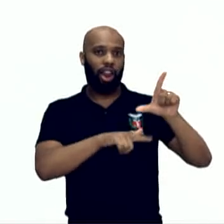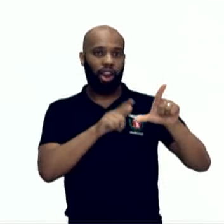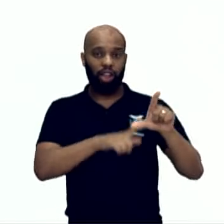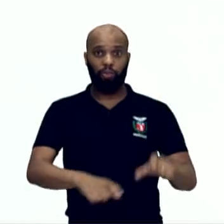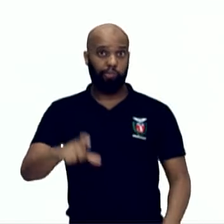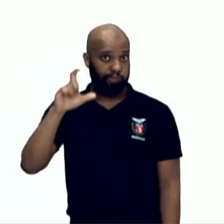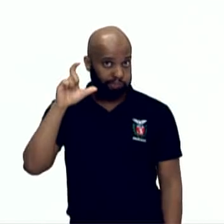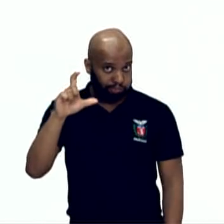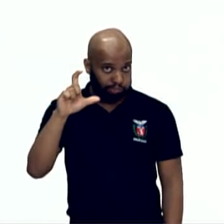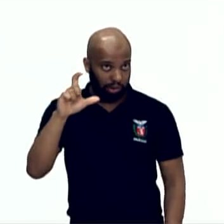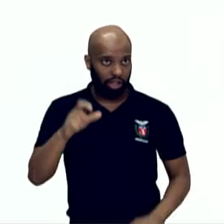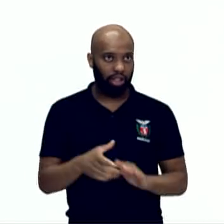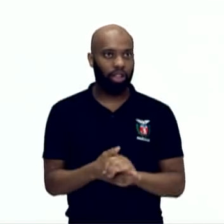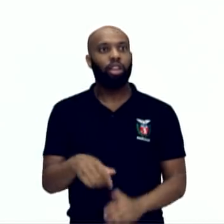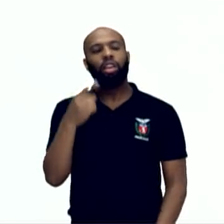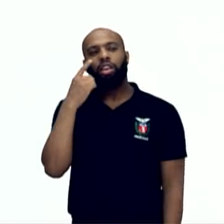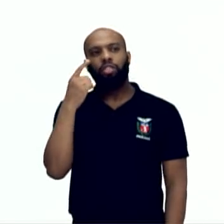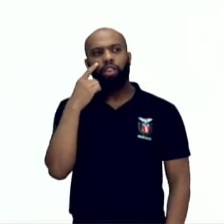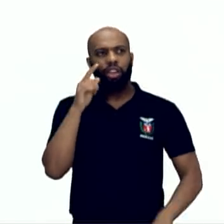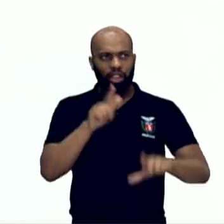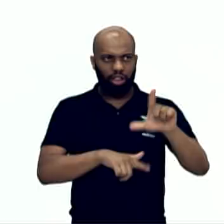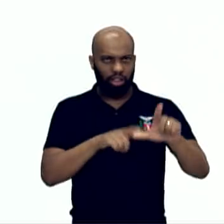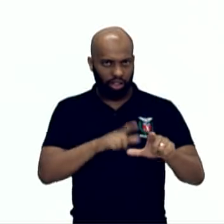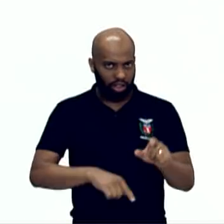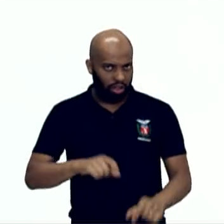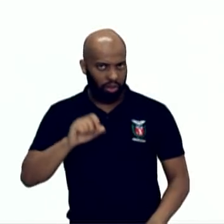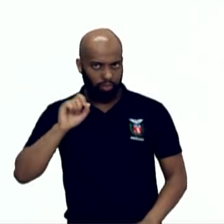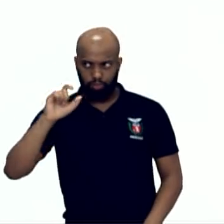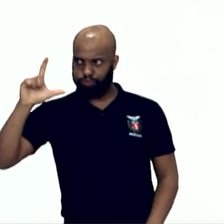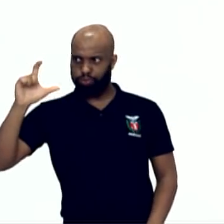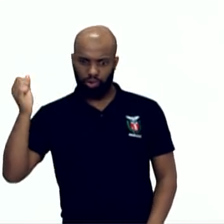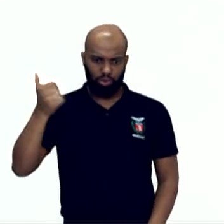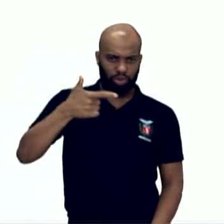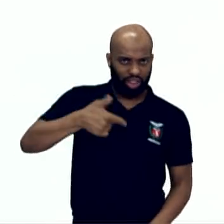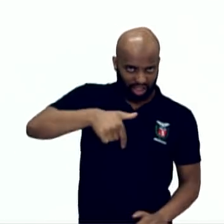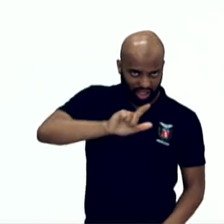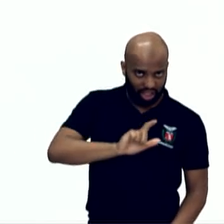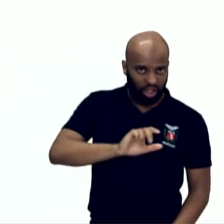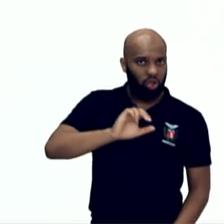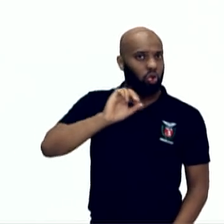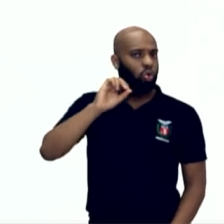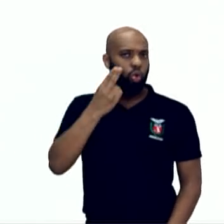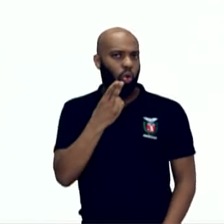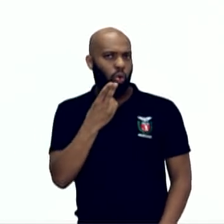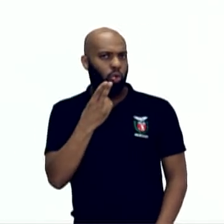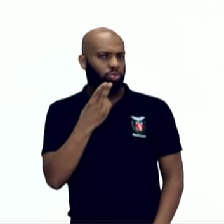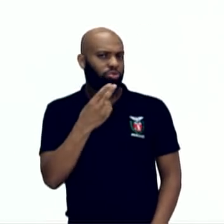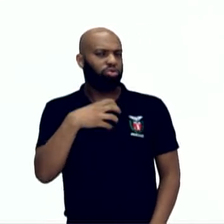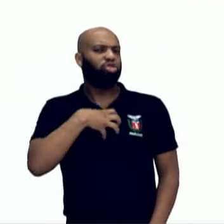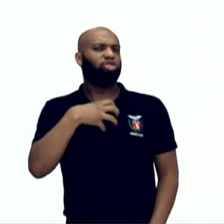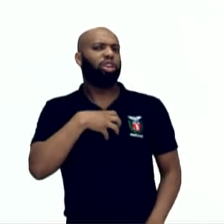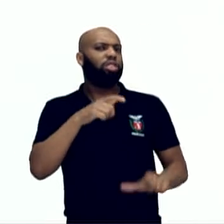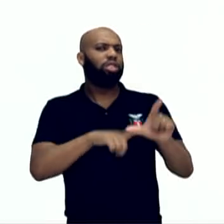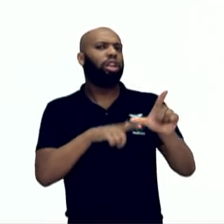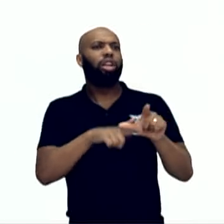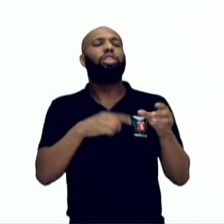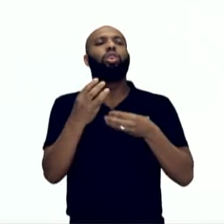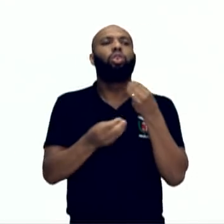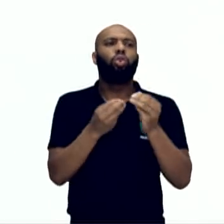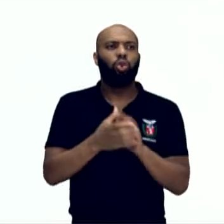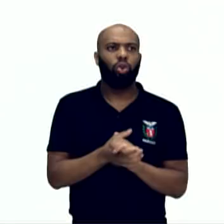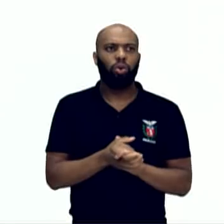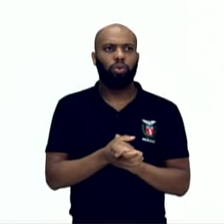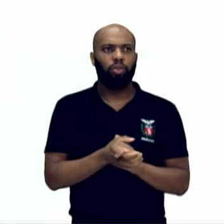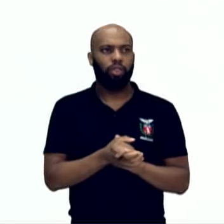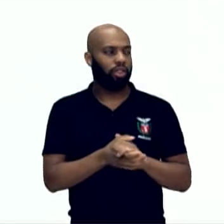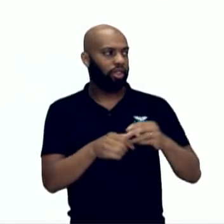alta? Observe aqui, as letras estão maiores que as outras? Ou estão em letras de forma, como a gente fala? Letras